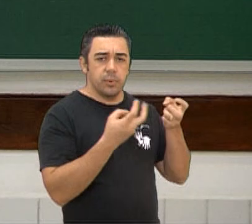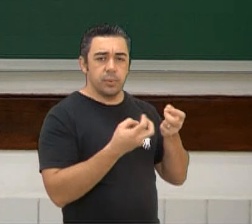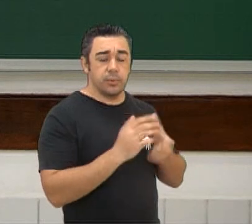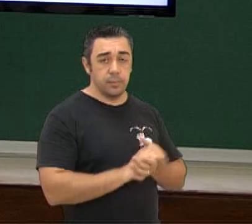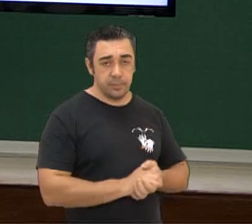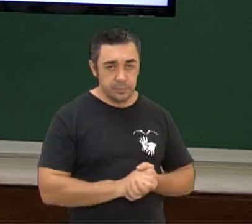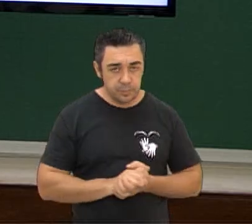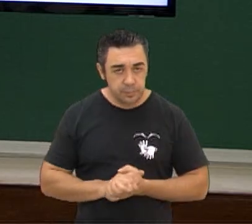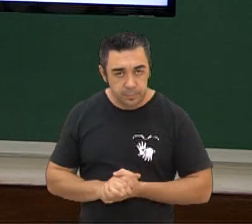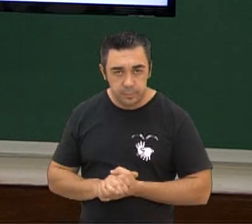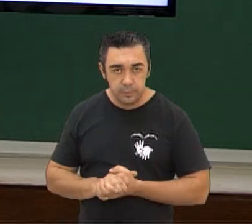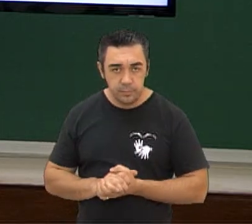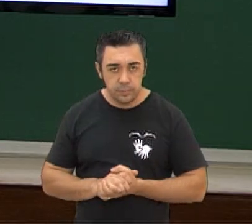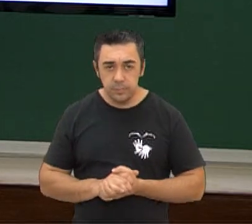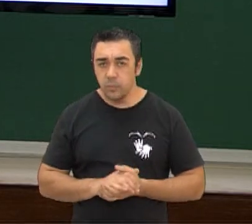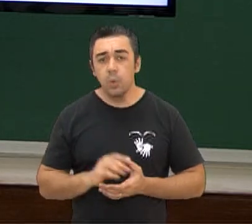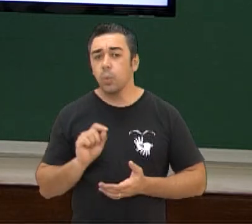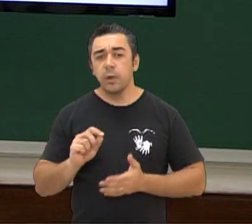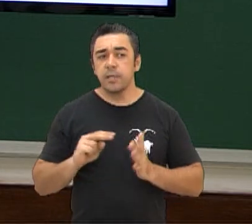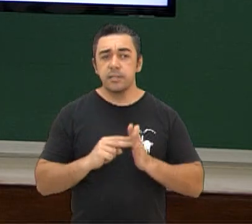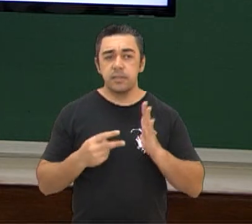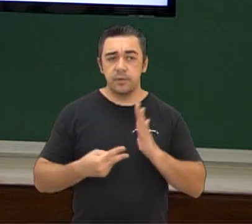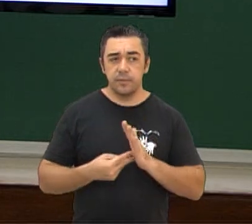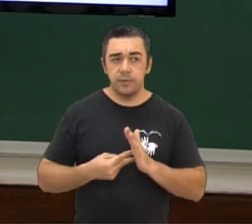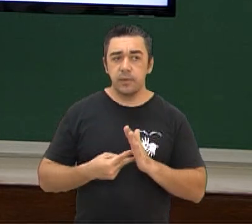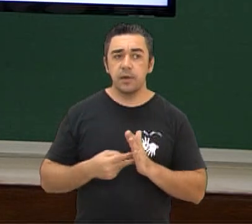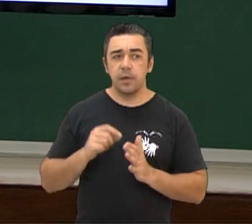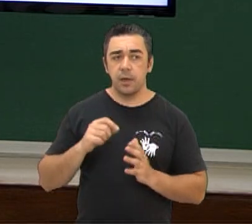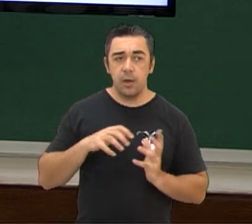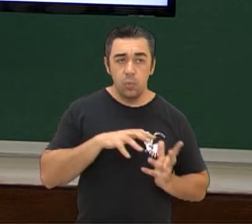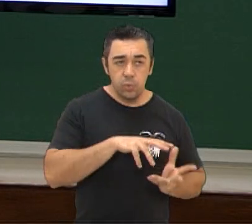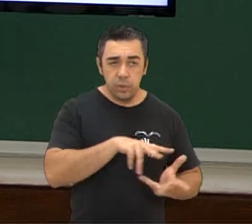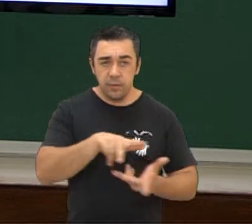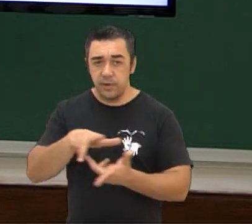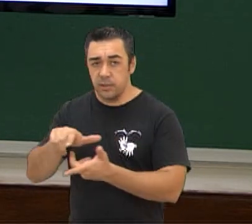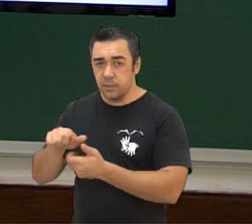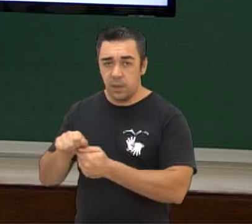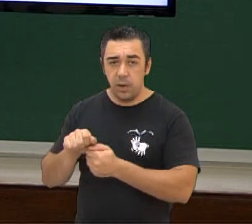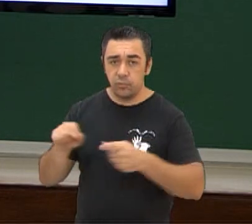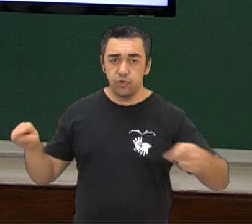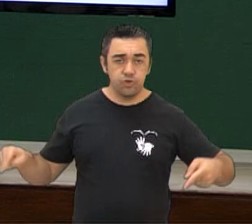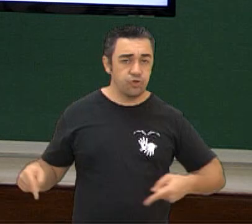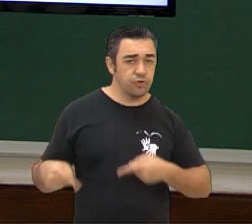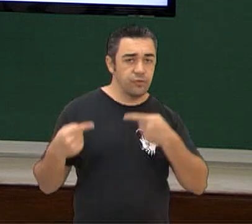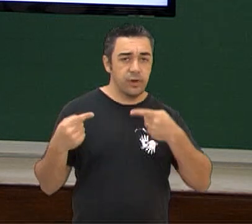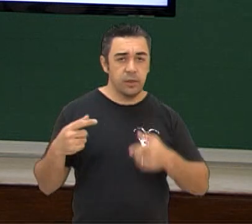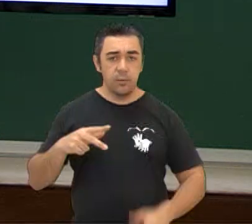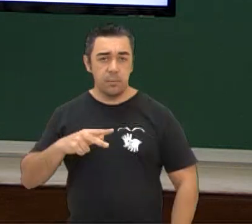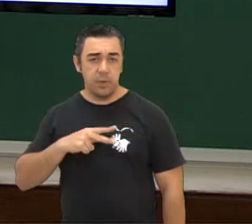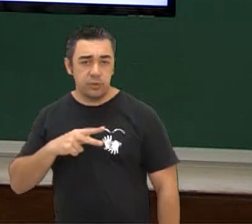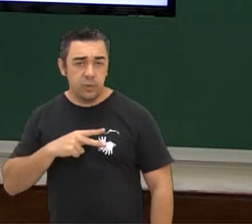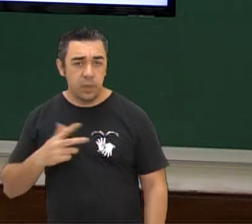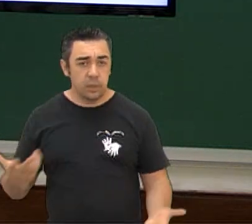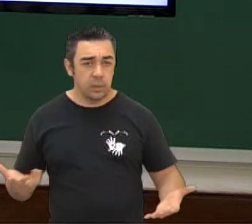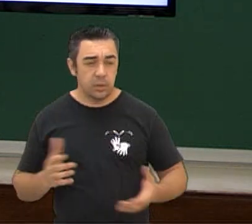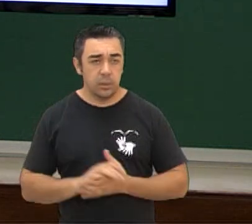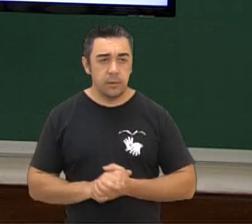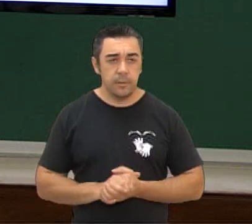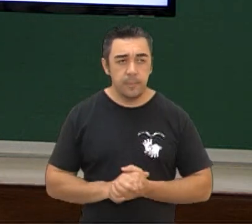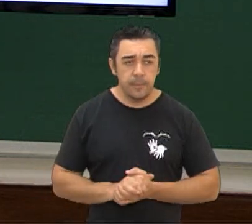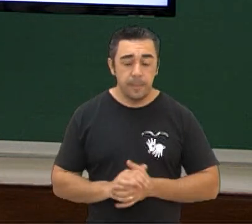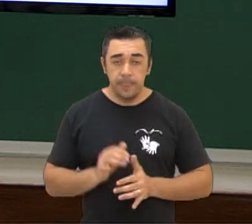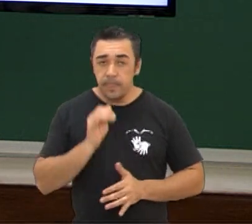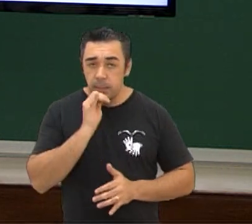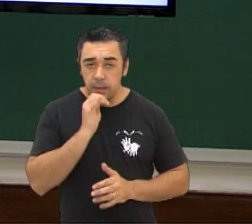E aí, o que significa universal versus o particular? Aí tem um reino intermediário. Então, por